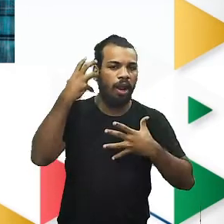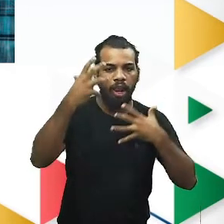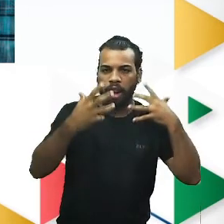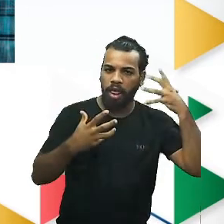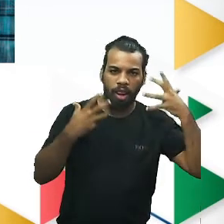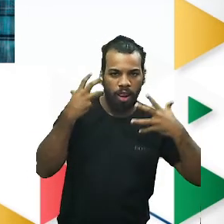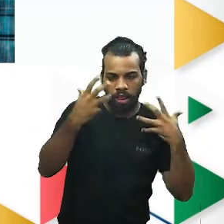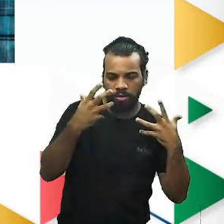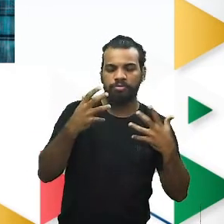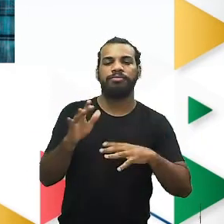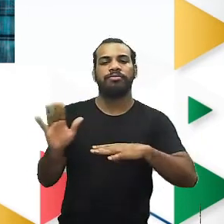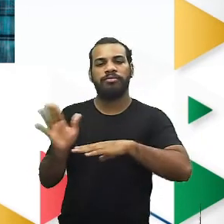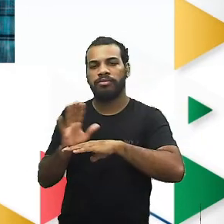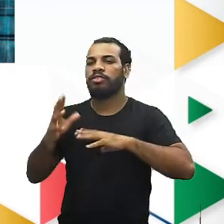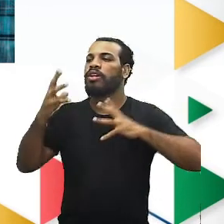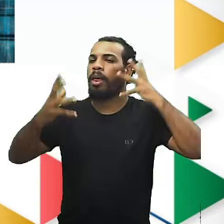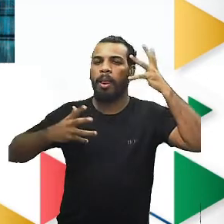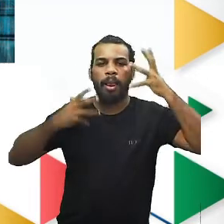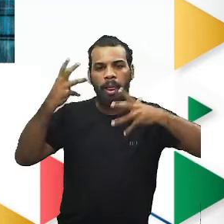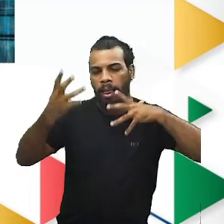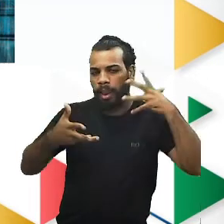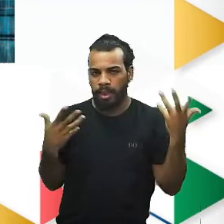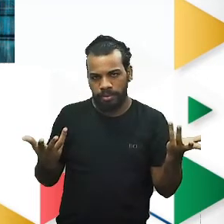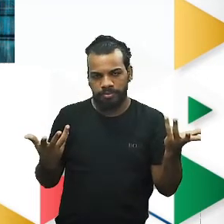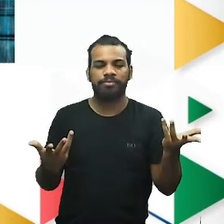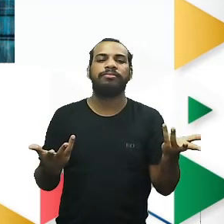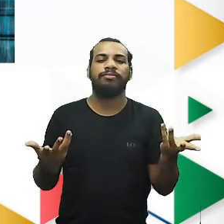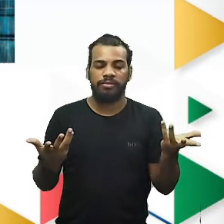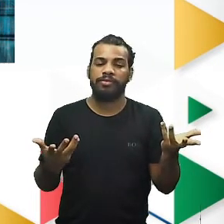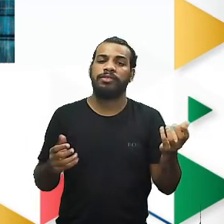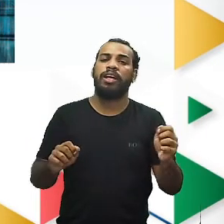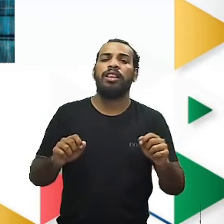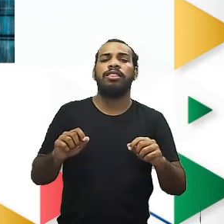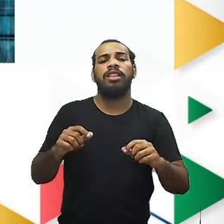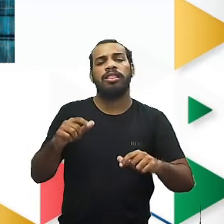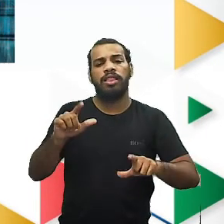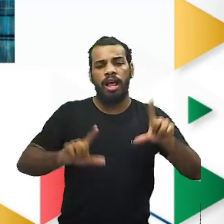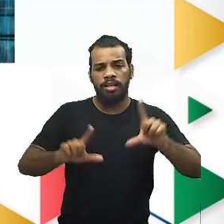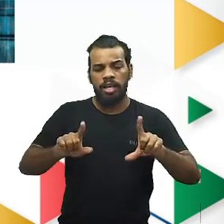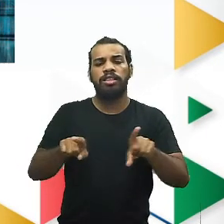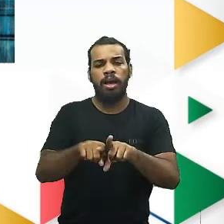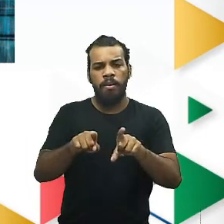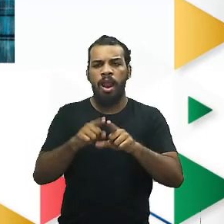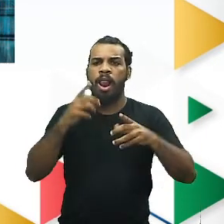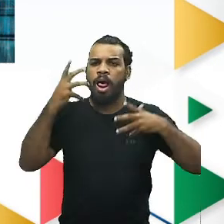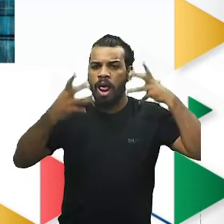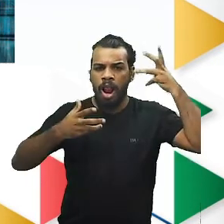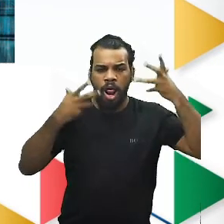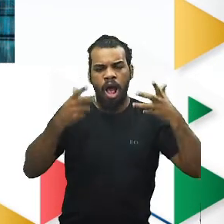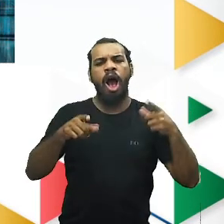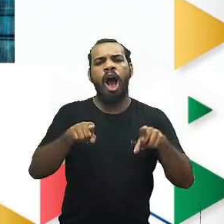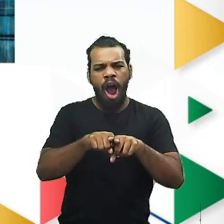pouquinho. No cinema também. E na televisão, em algumas séries de TV, também temos musicais.